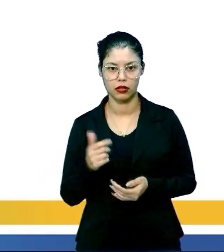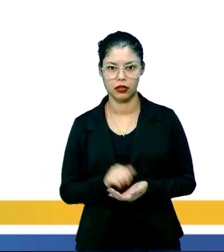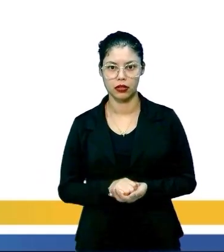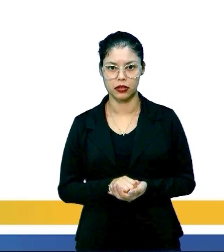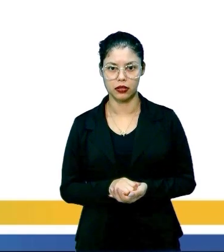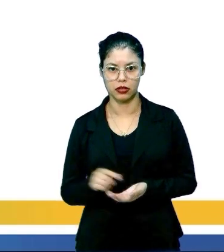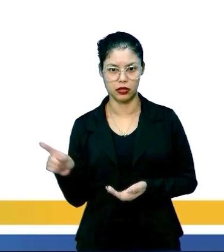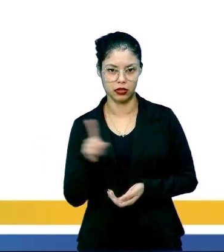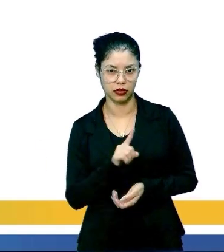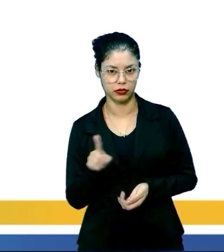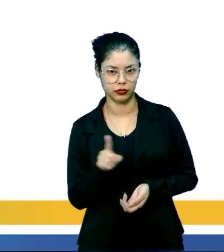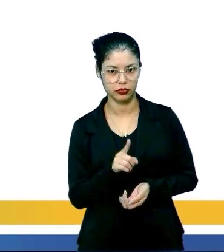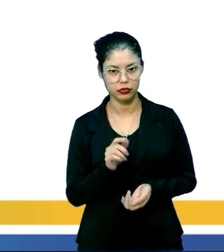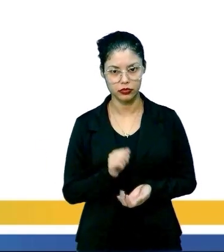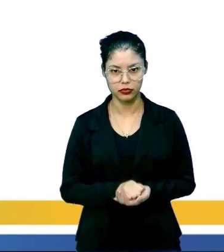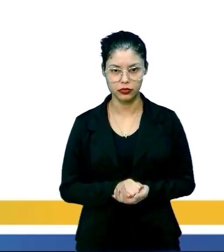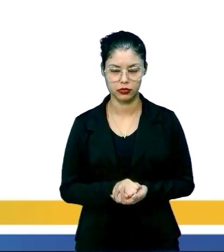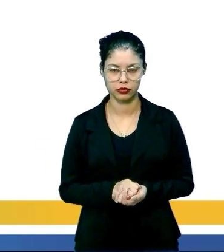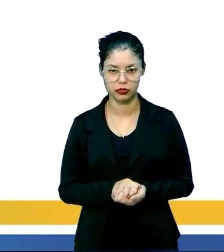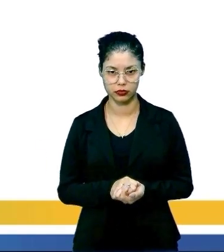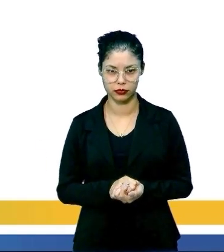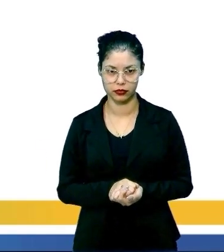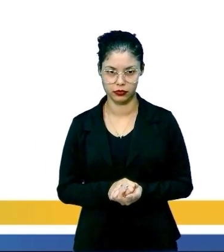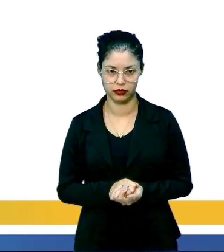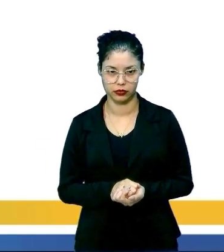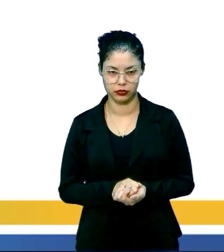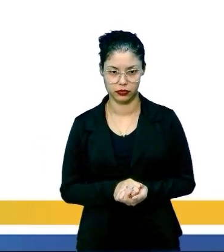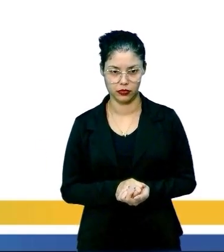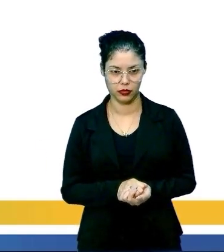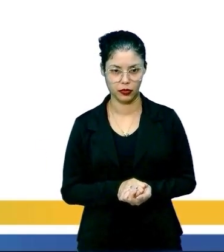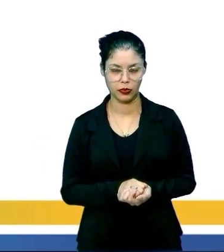funções, se ela não é, tá?